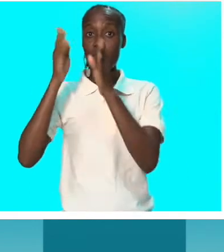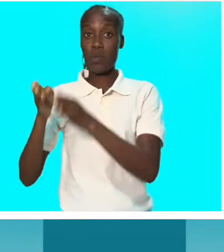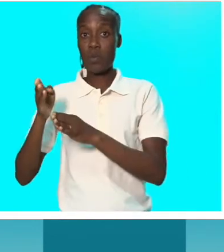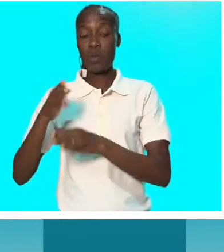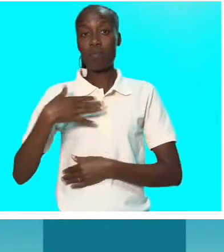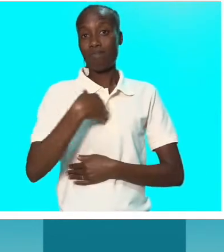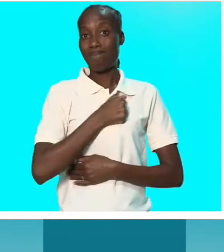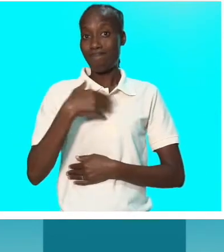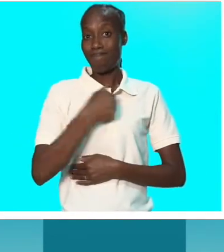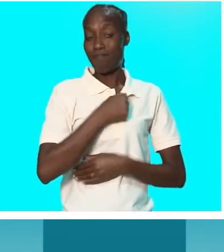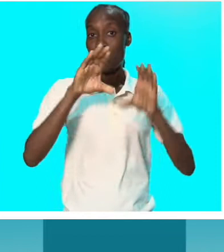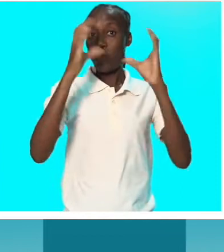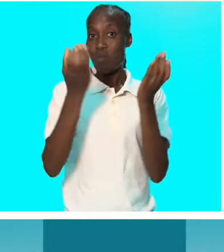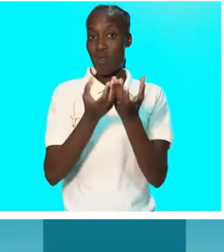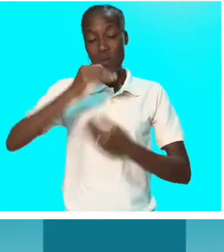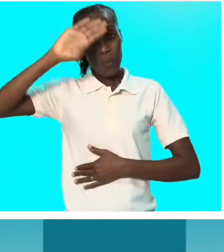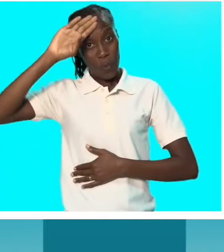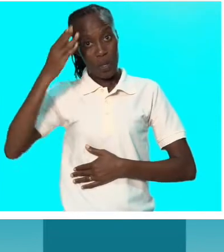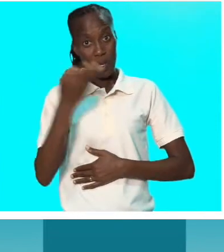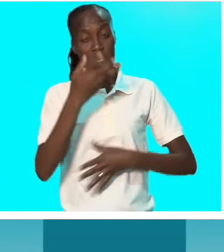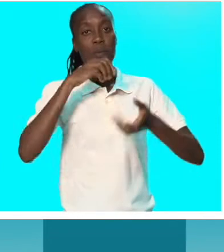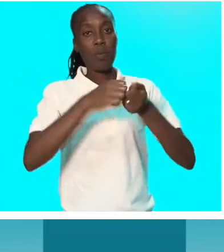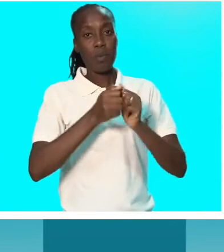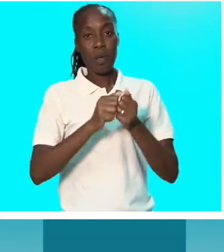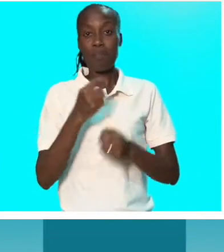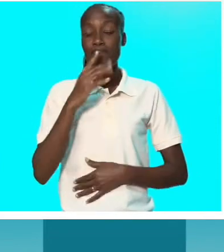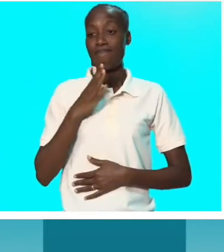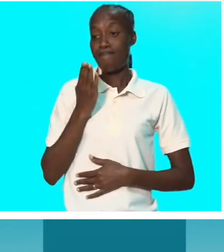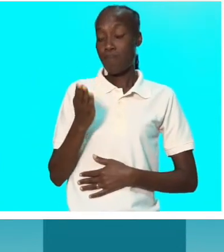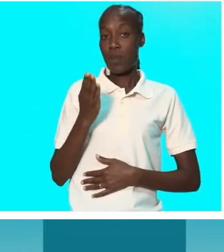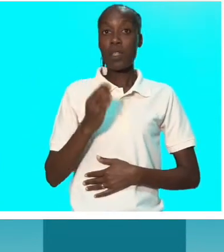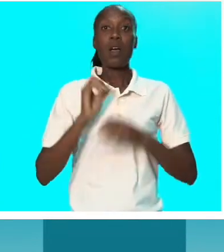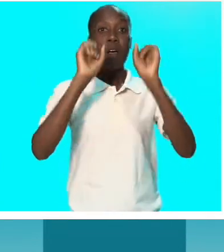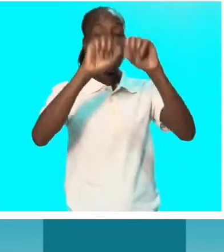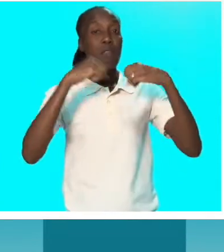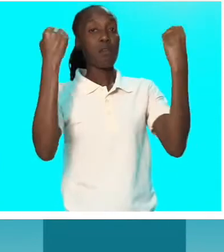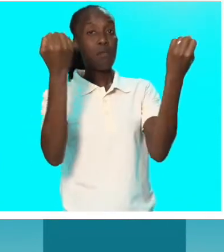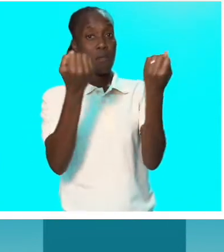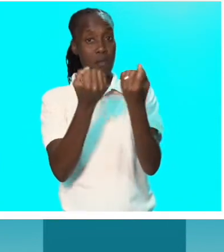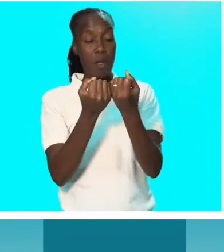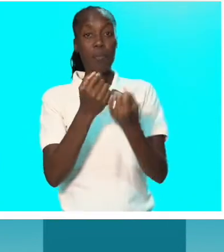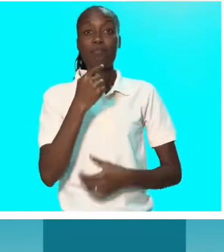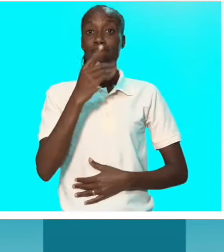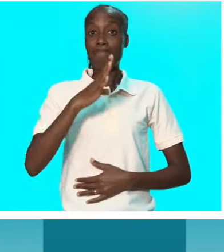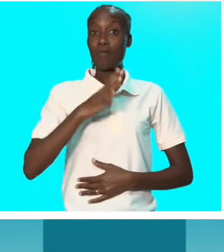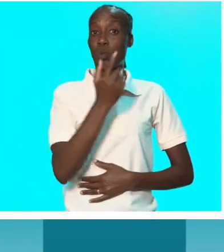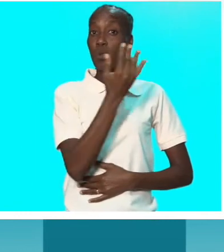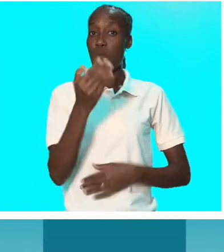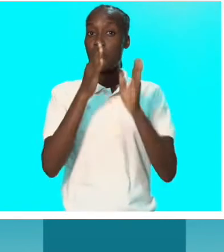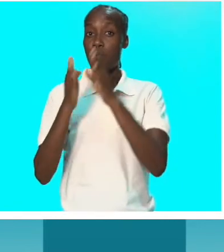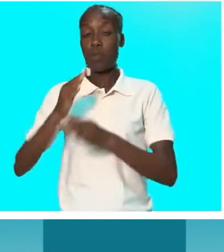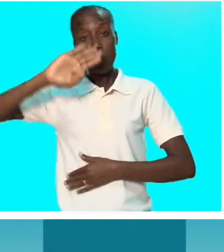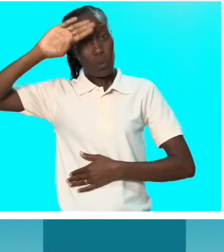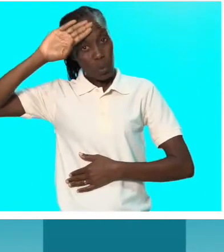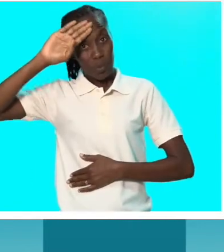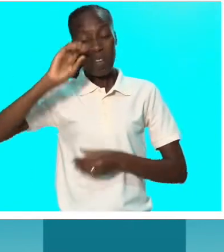diabetes moram no mundo devido a este problema. Ainda de acordo com a mesma agremiação, o